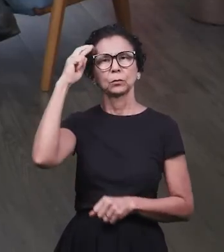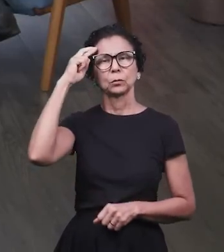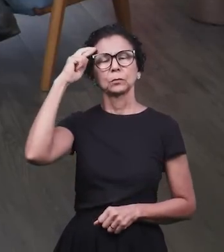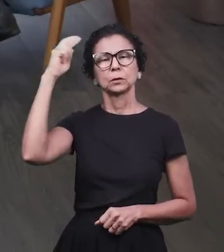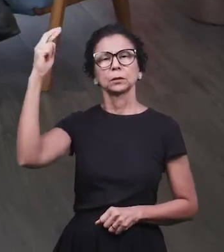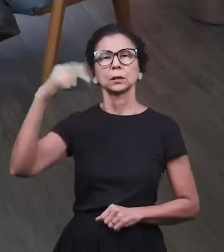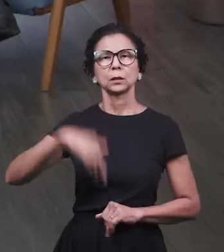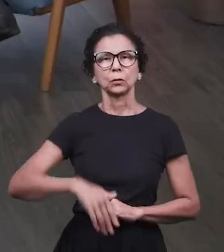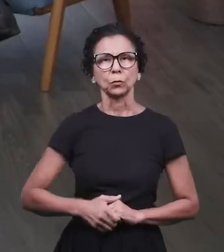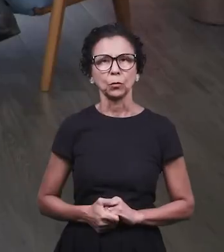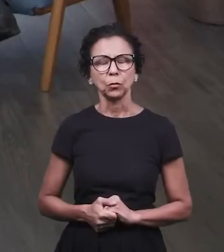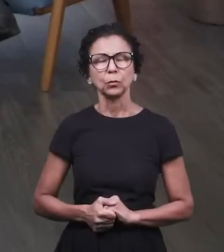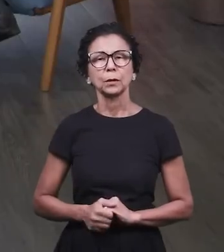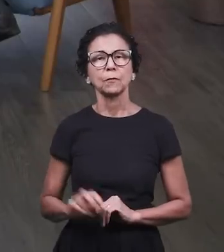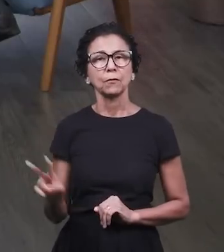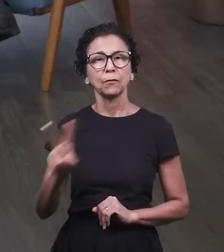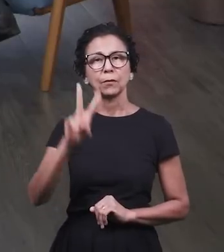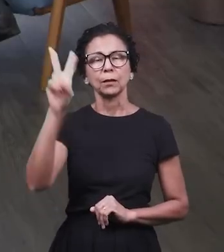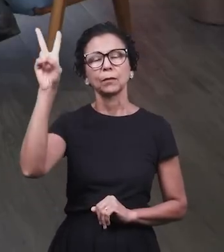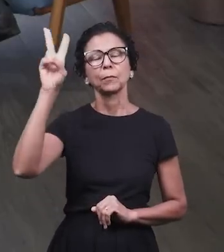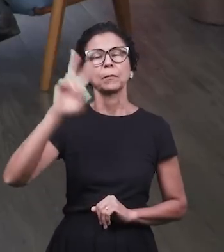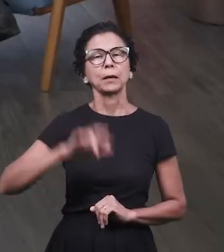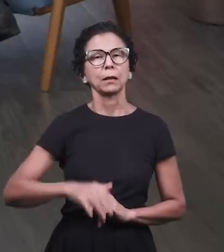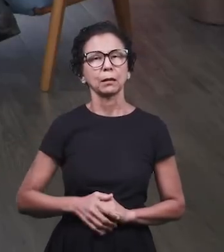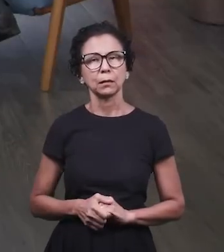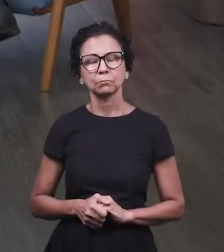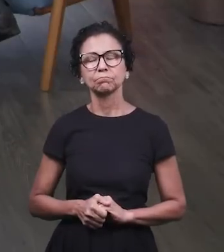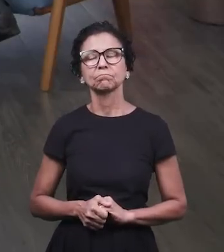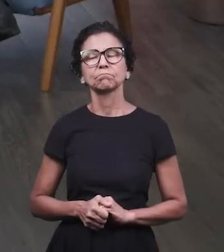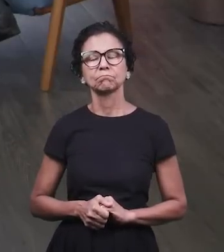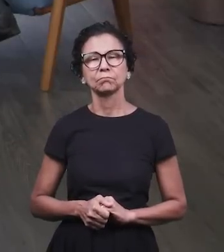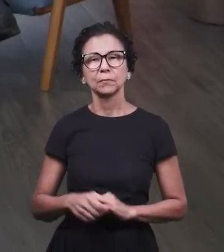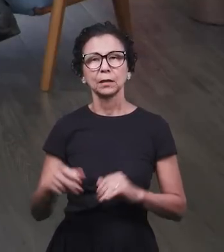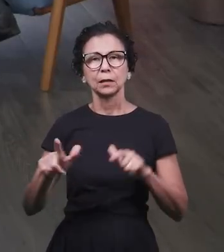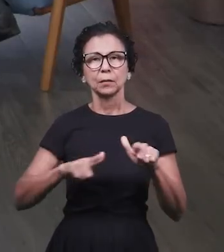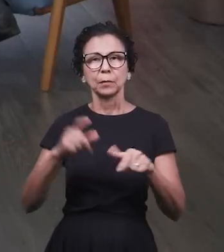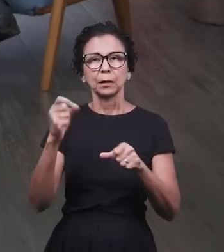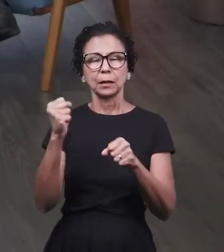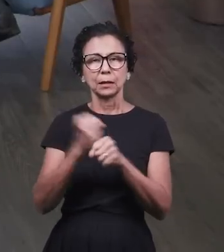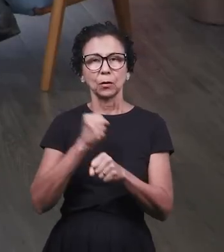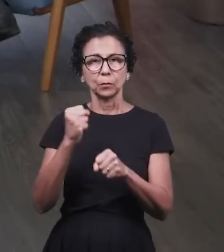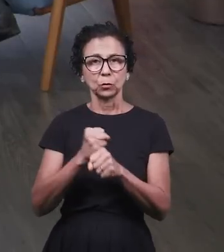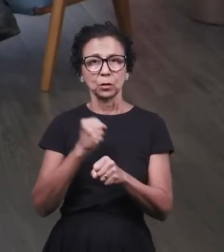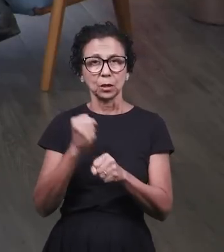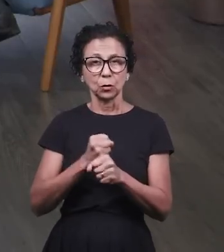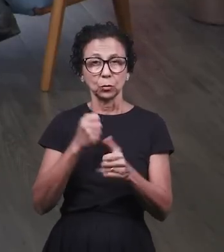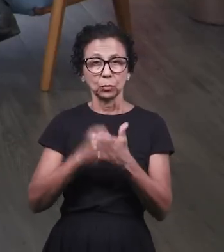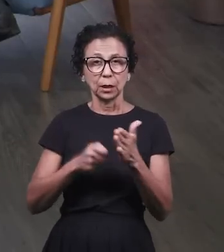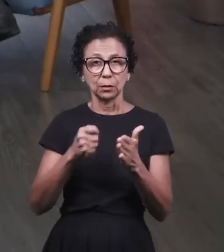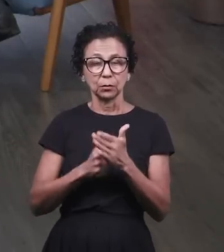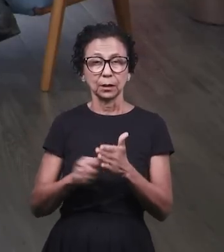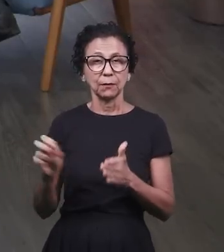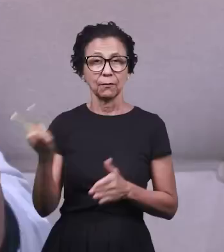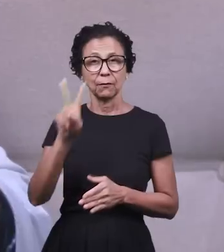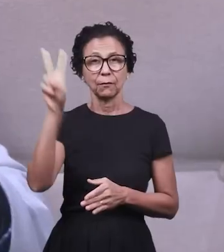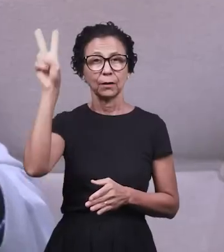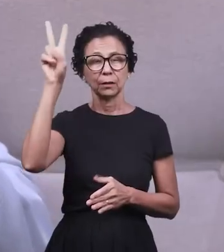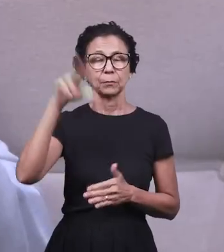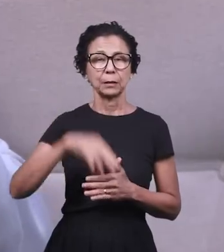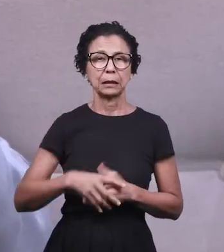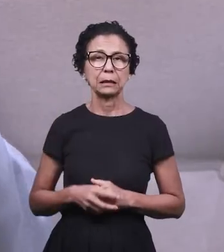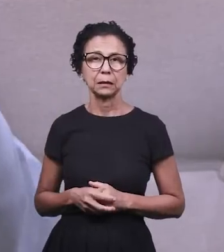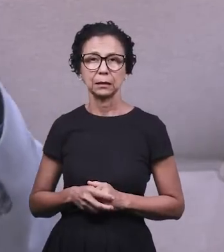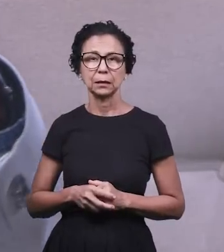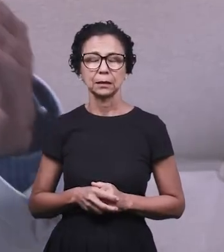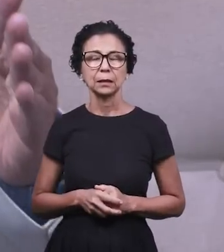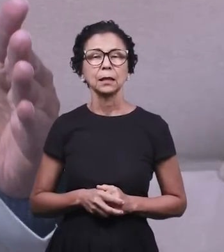Existe o mau combate. O bom combate é o combate que está relacionado